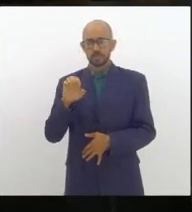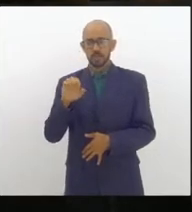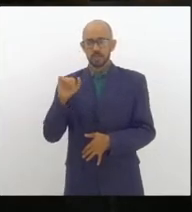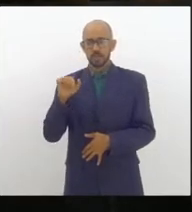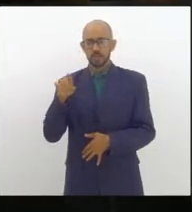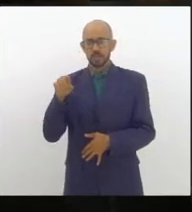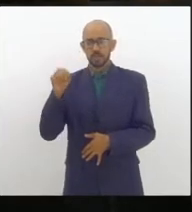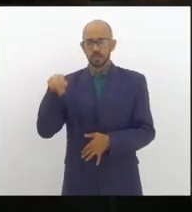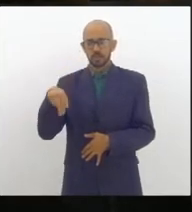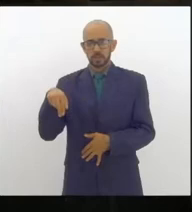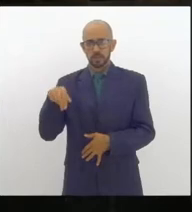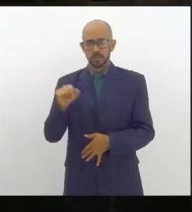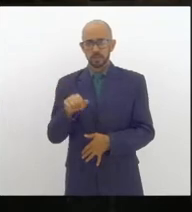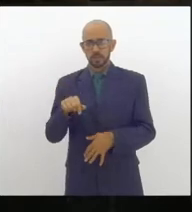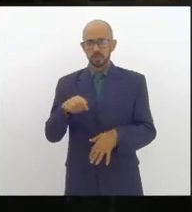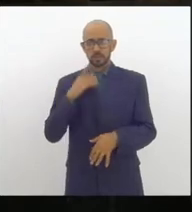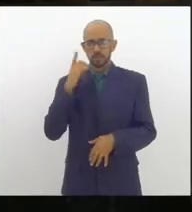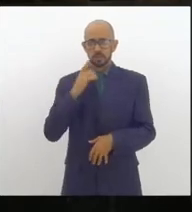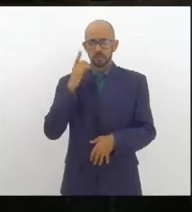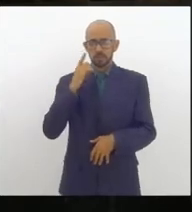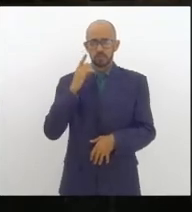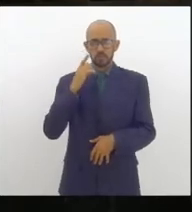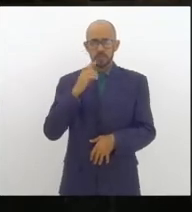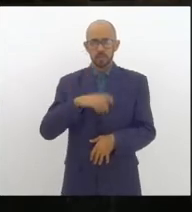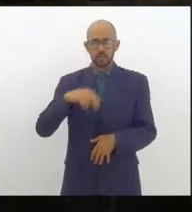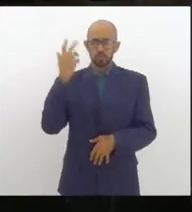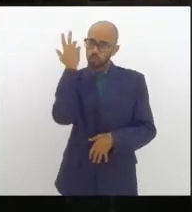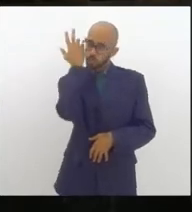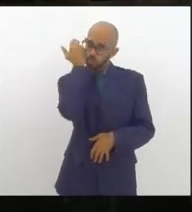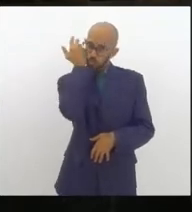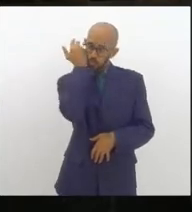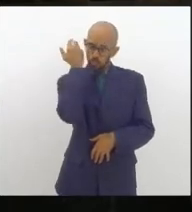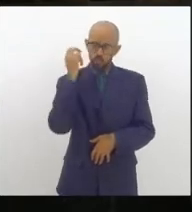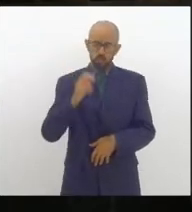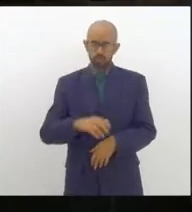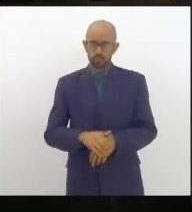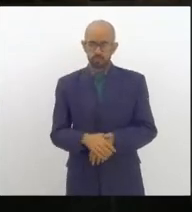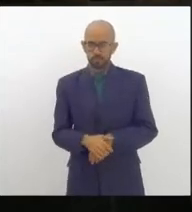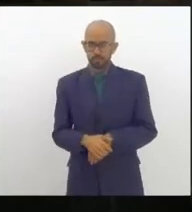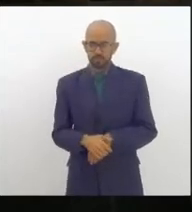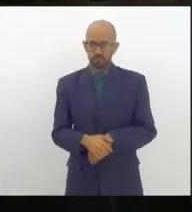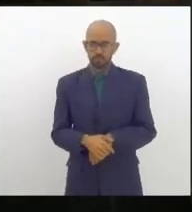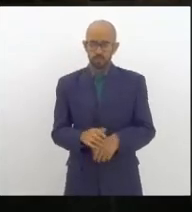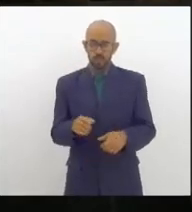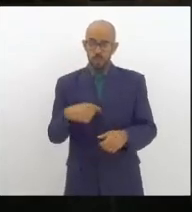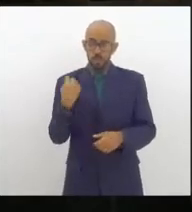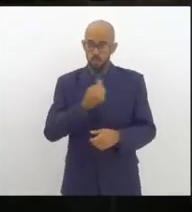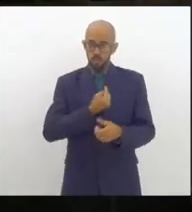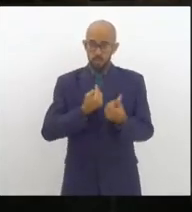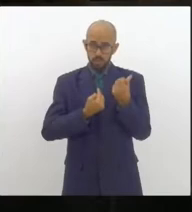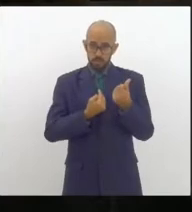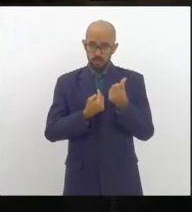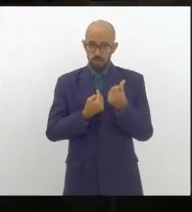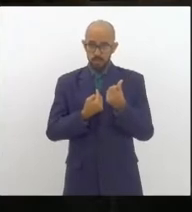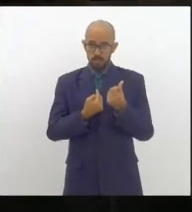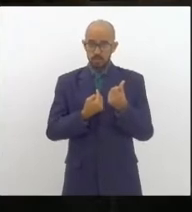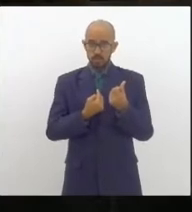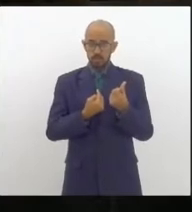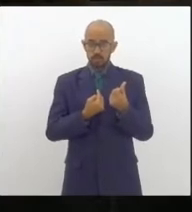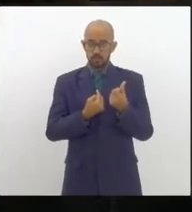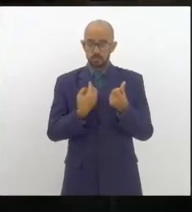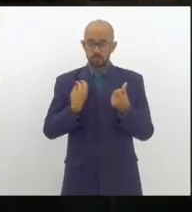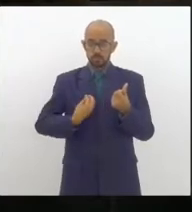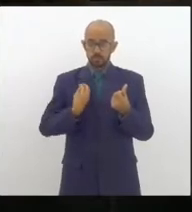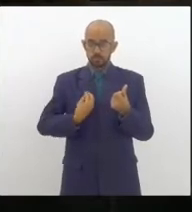e do deputado Eliomar Coelho e os seis deputados presentes